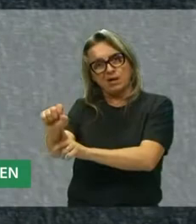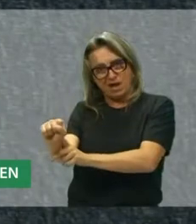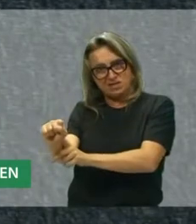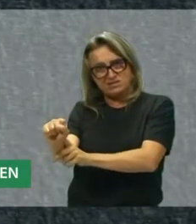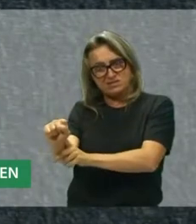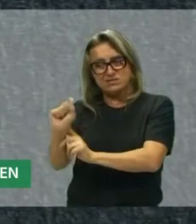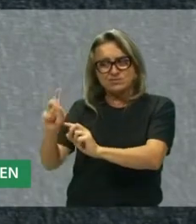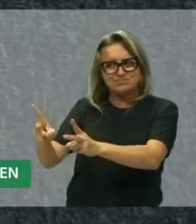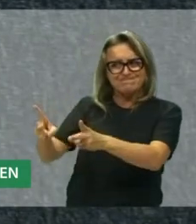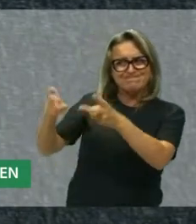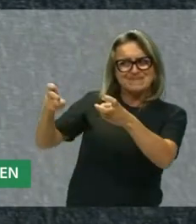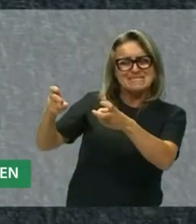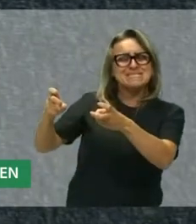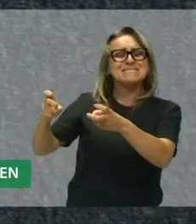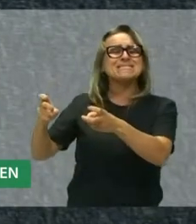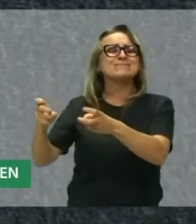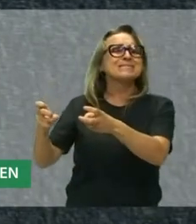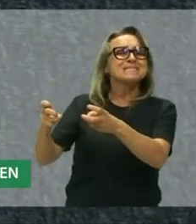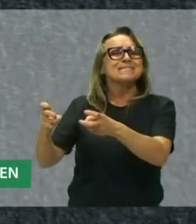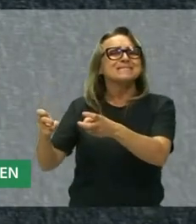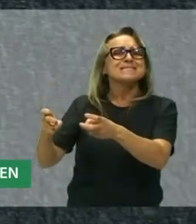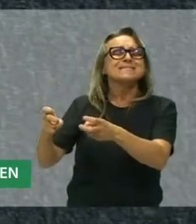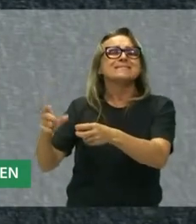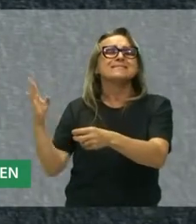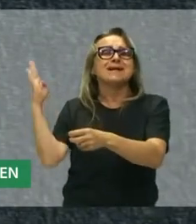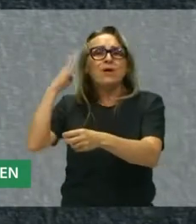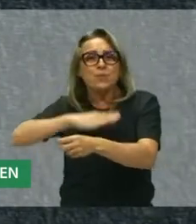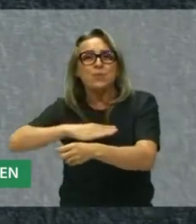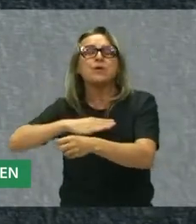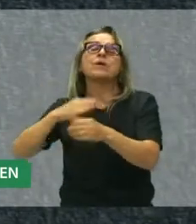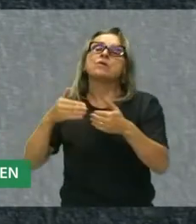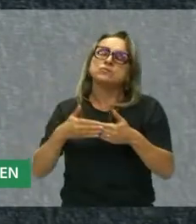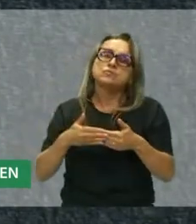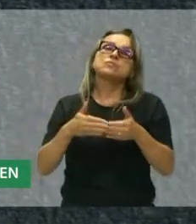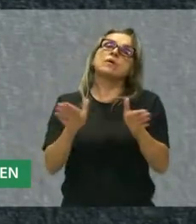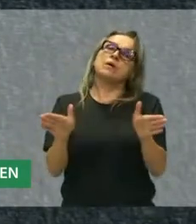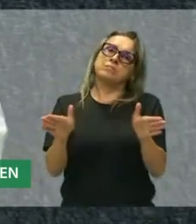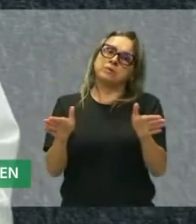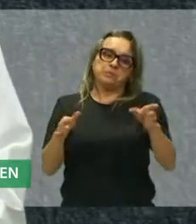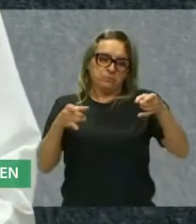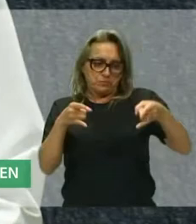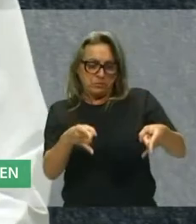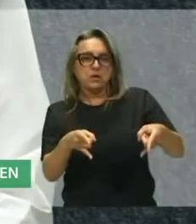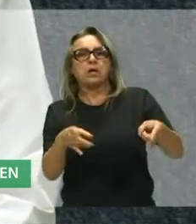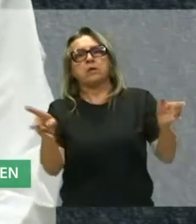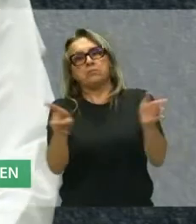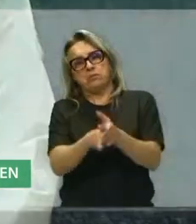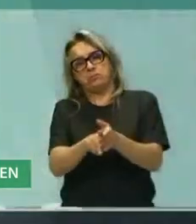nós abrimos, muitas vezes, os leitos de convênio para atender esses pacientes. Mas, oficialmente, são